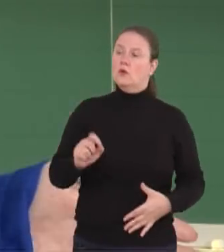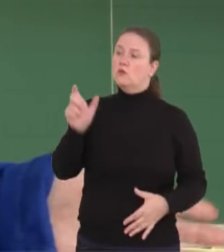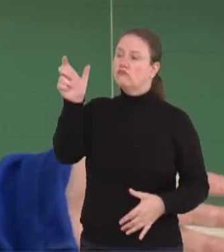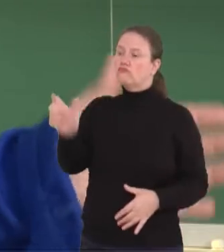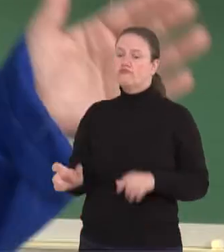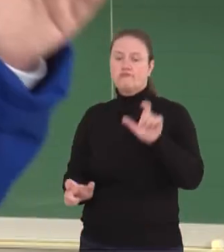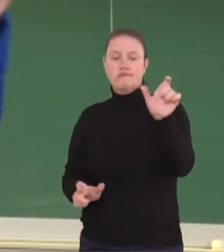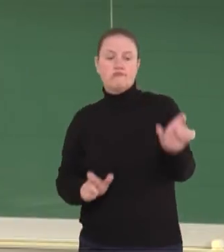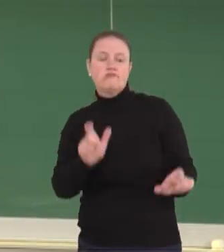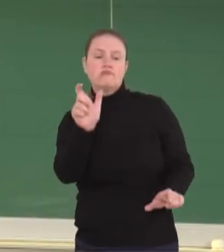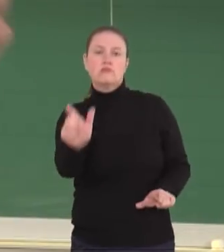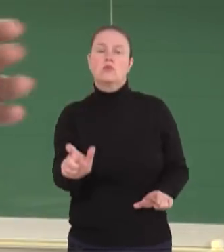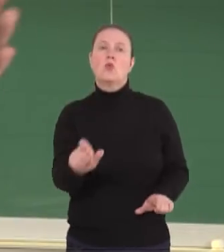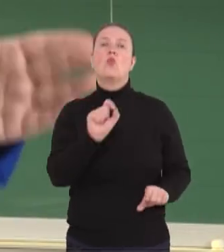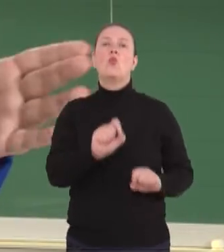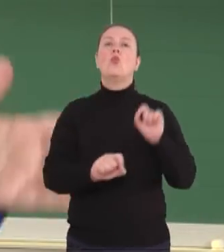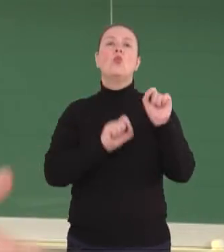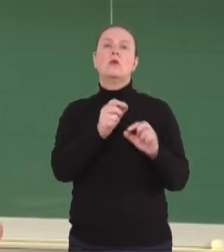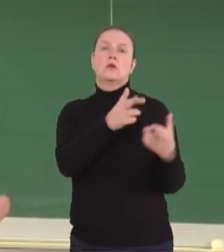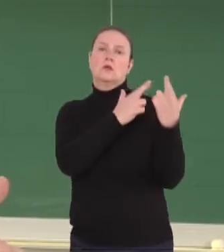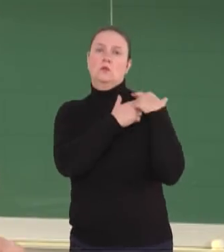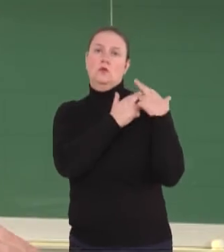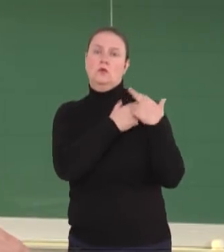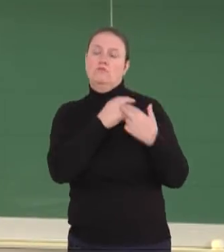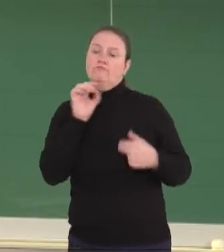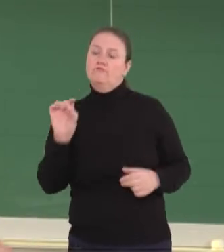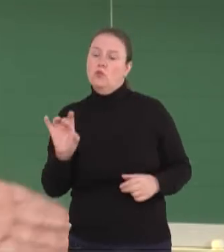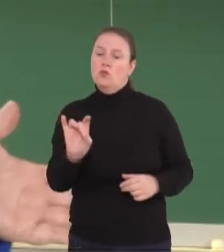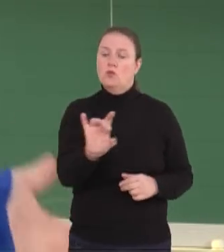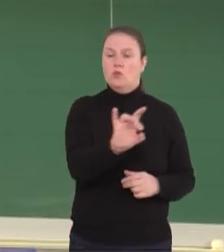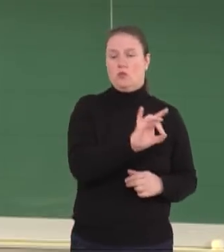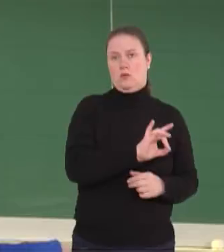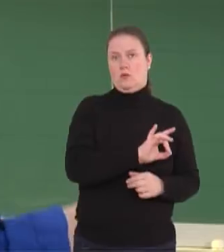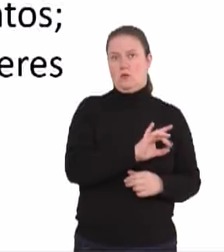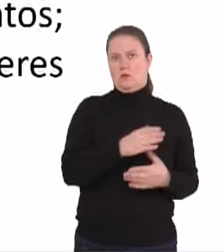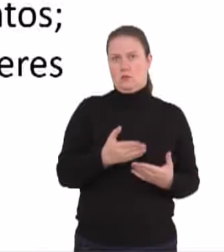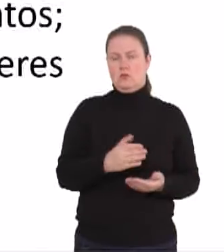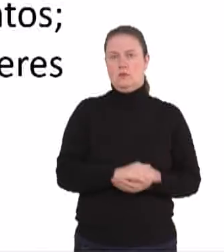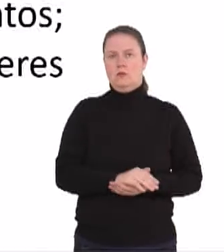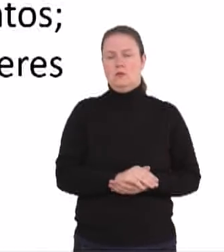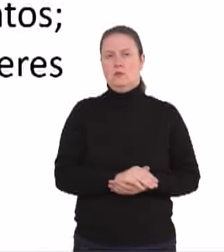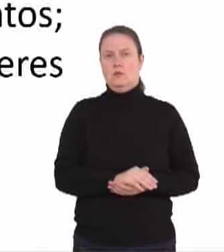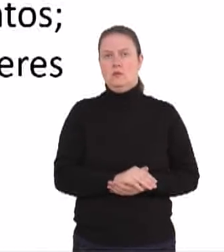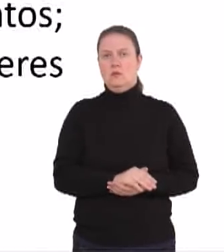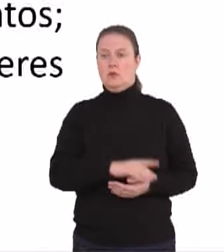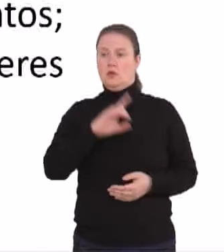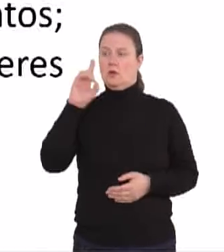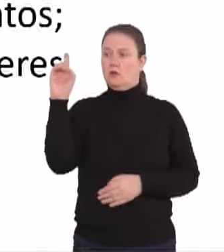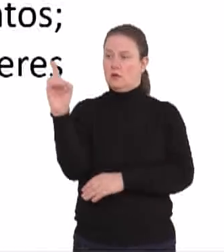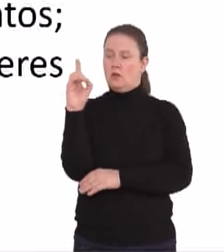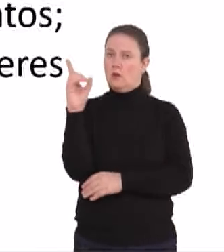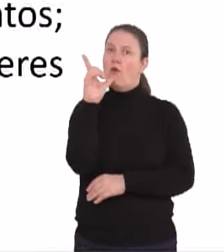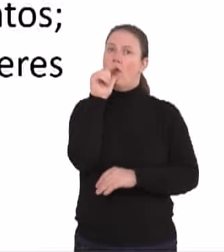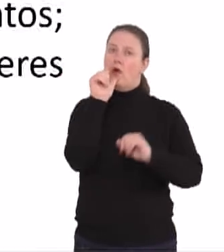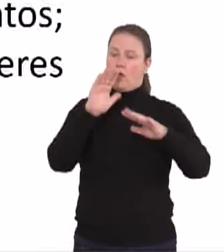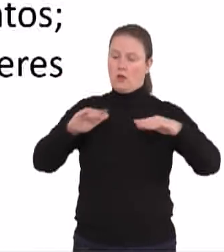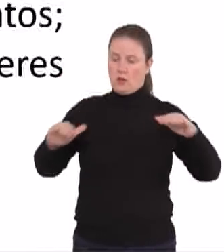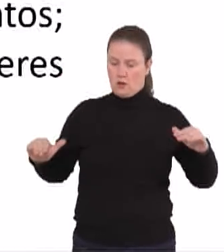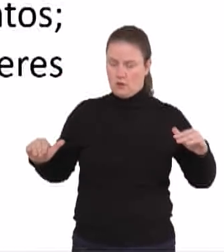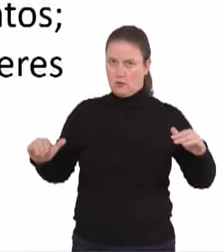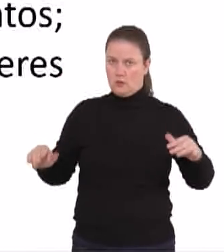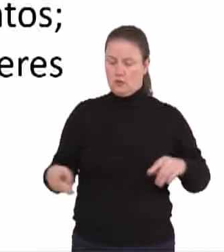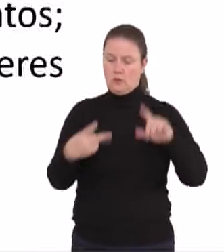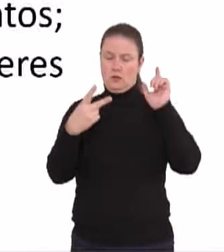os filhos e qual papel cada filho cumpre, né? Então, Tangaroa, vírgula, Deus das águas, ponto e vírgula. Na sequência